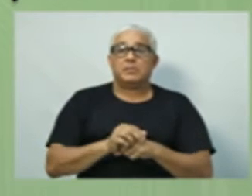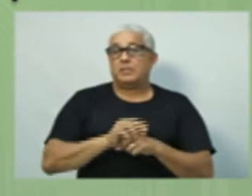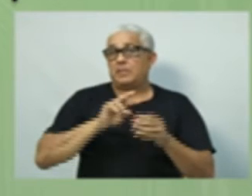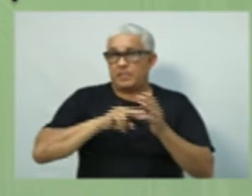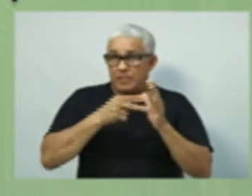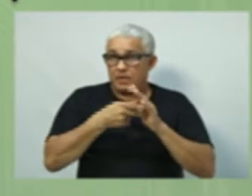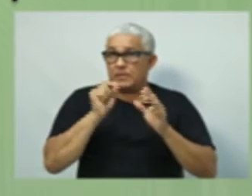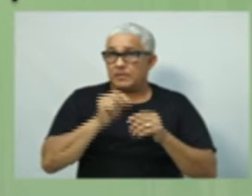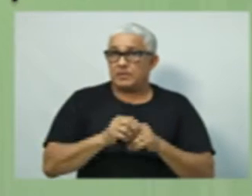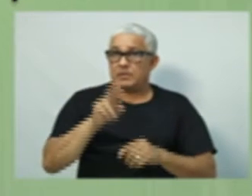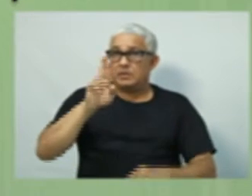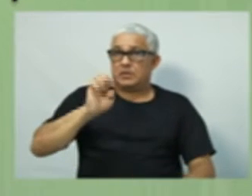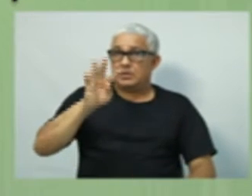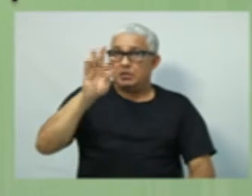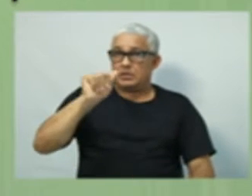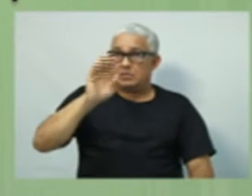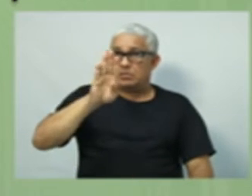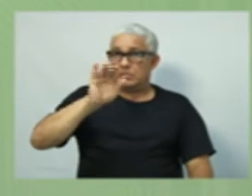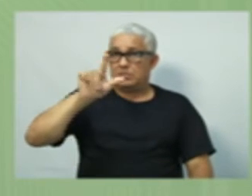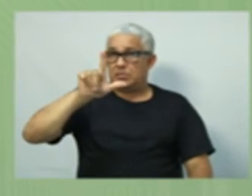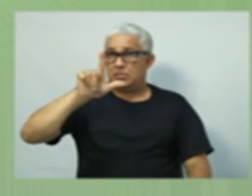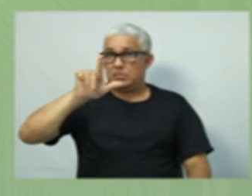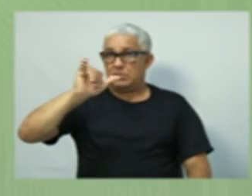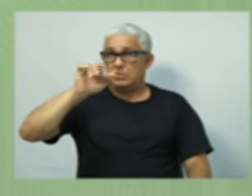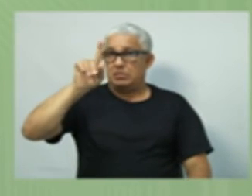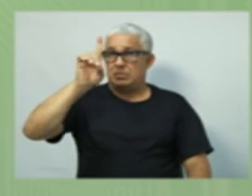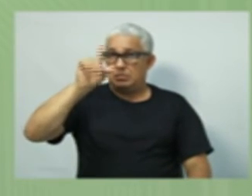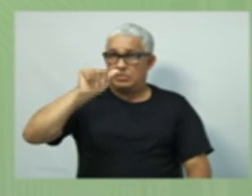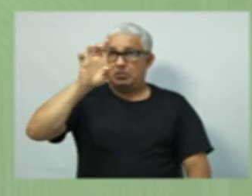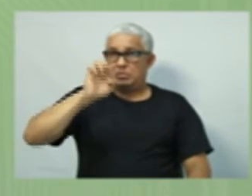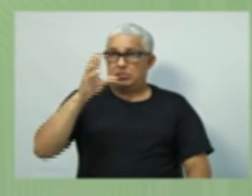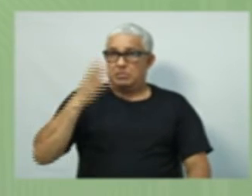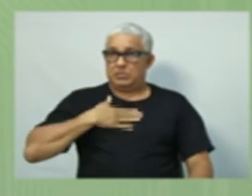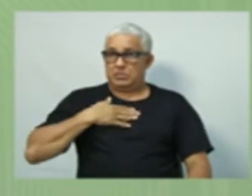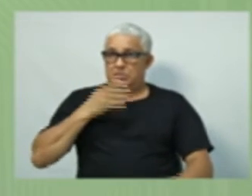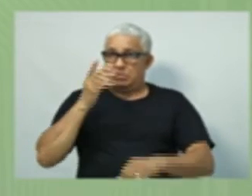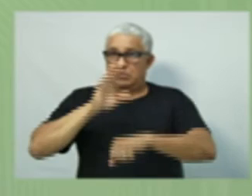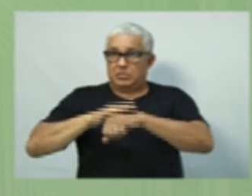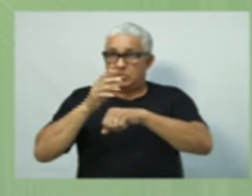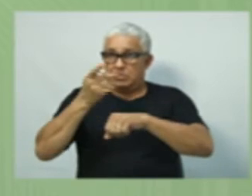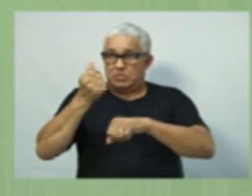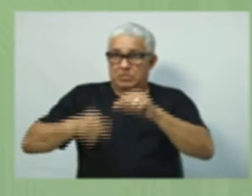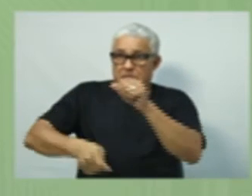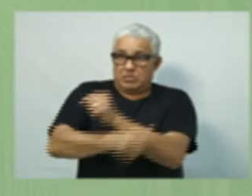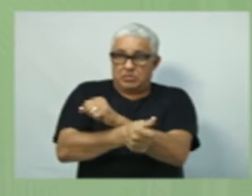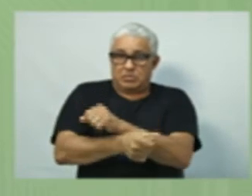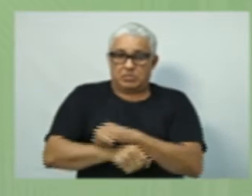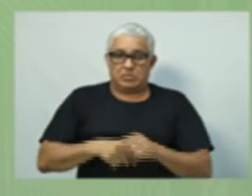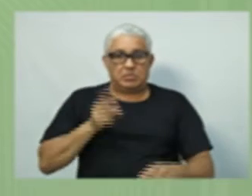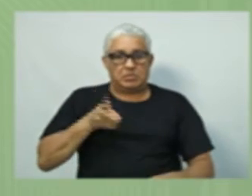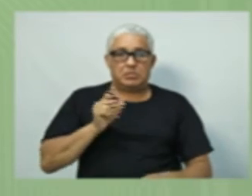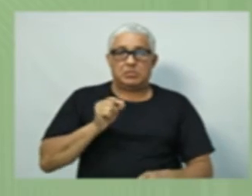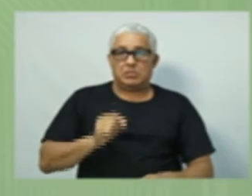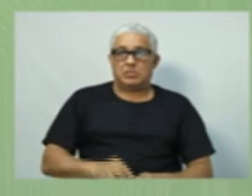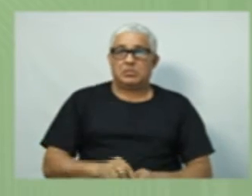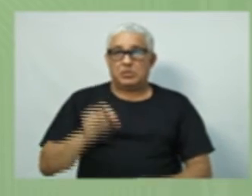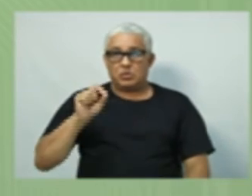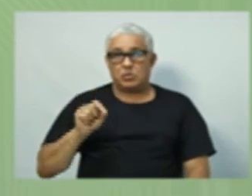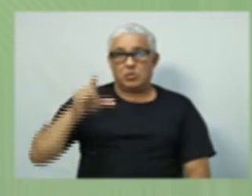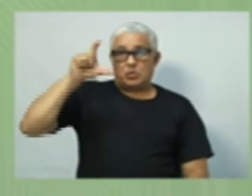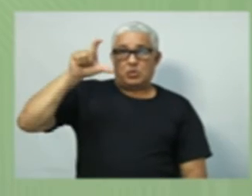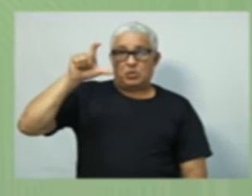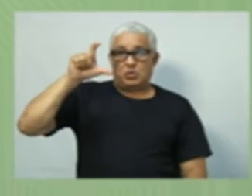rentabilidade sobre o que eu investi correto então como é que funciona esse aqui é sempre assim quanto maior o sinte